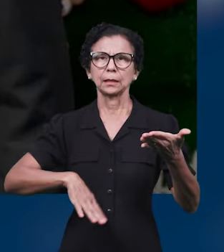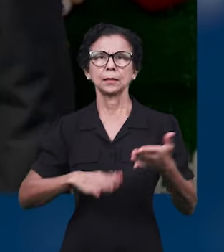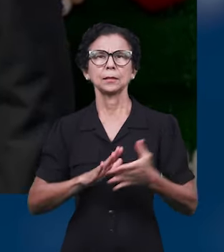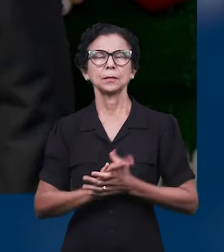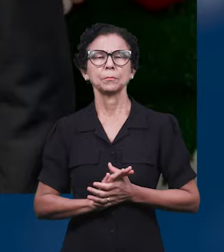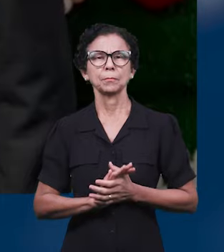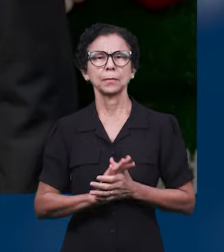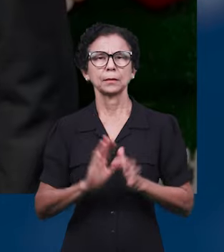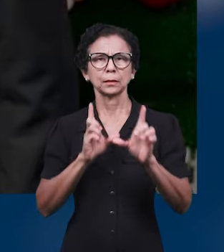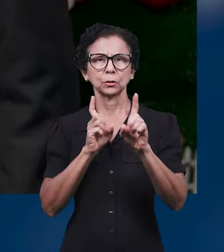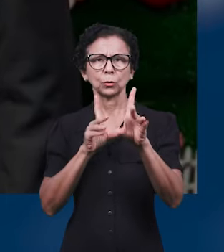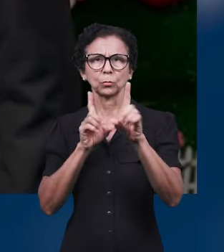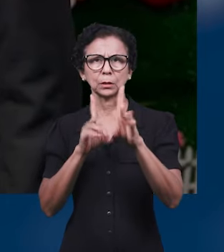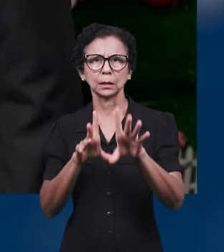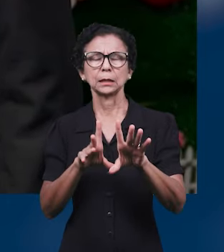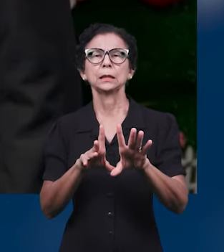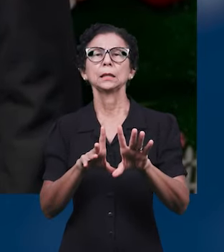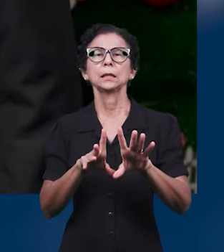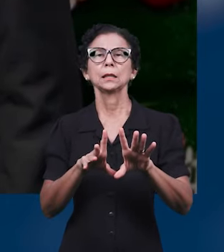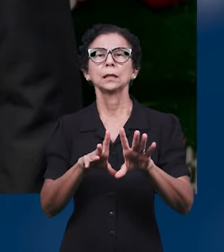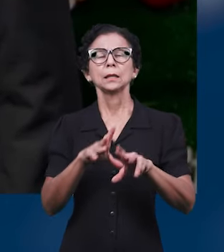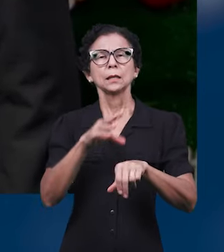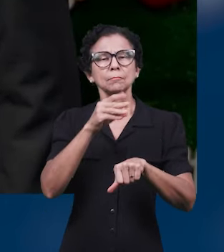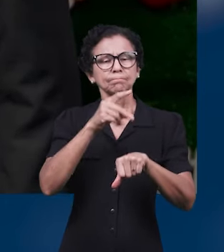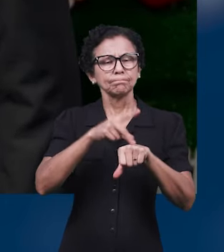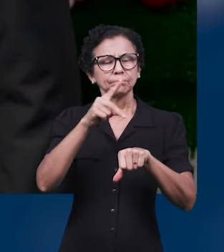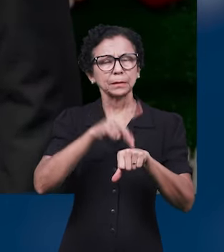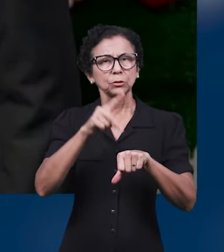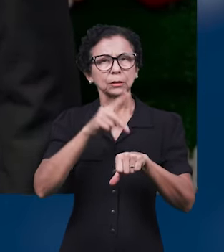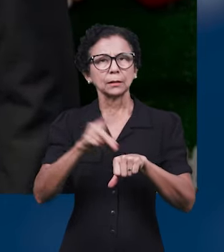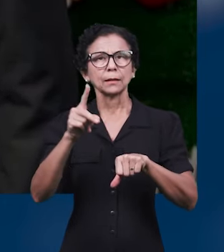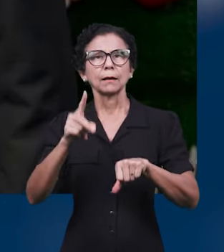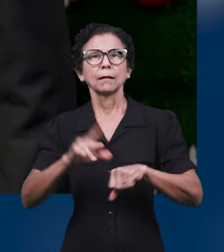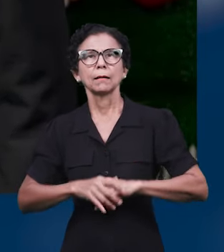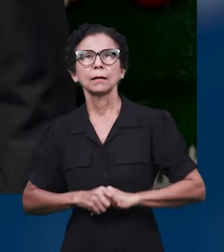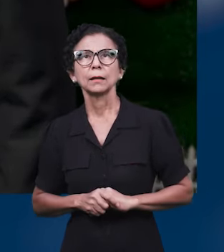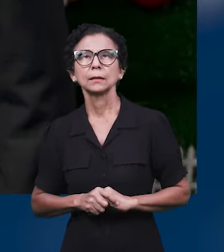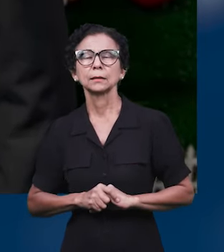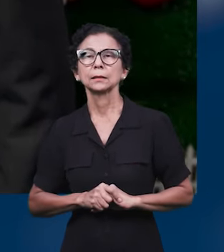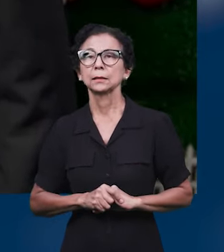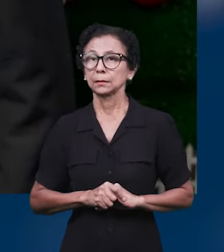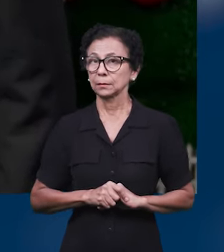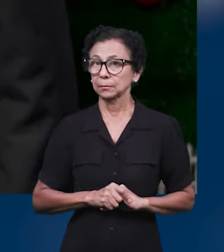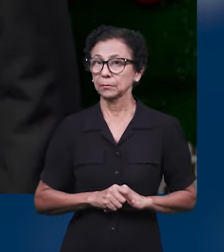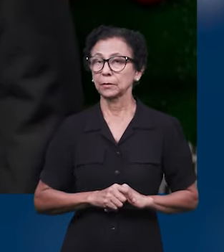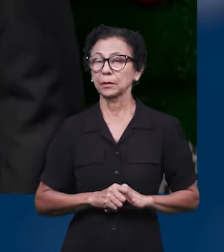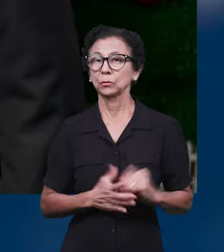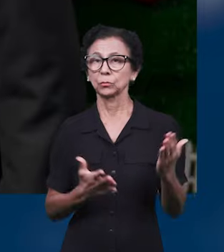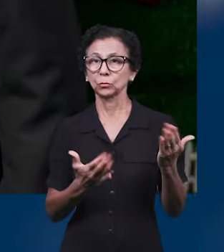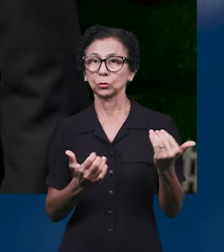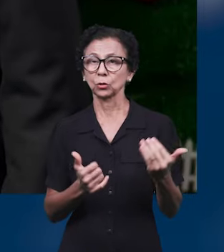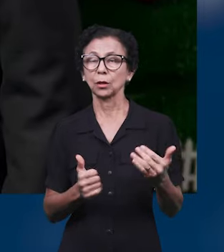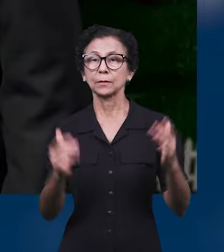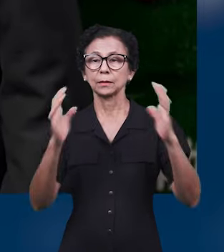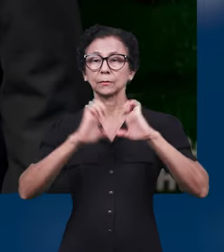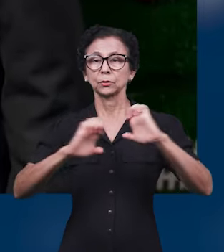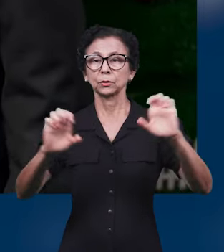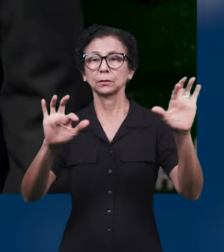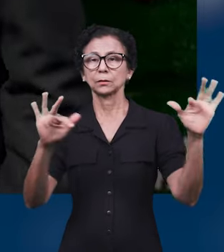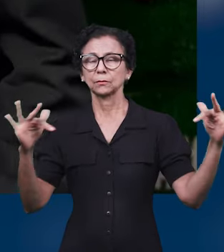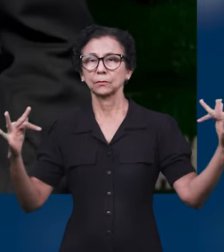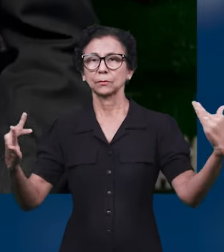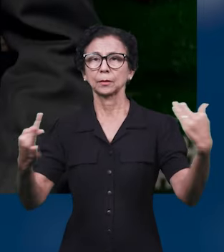evangelizar outros jovens. E temos tido uma experiência muito positiva. Glória a Jesus. Que os nossos jovens